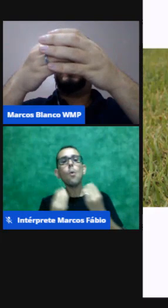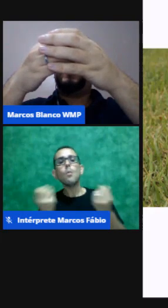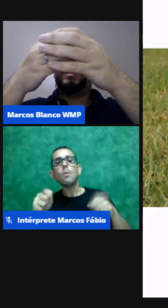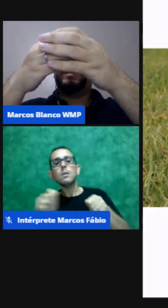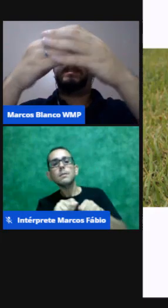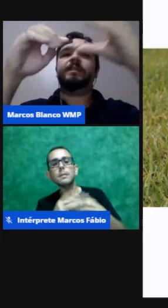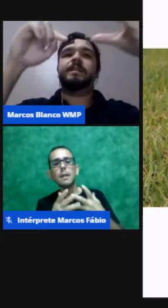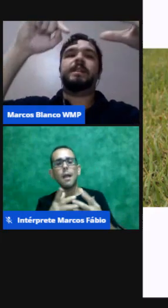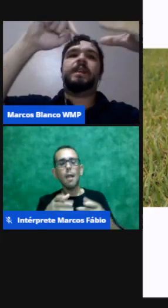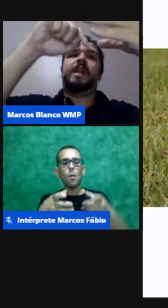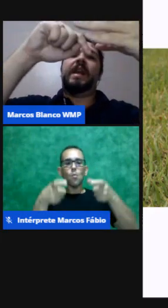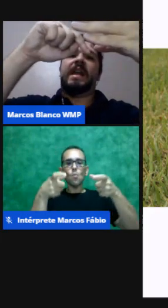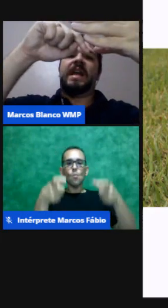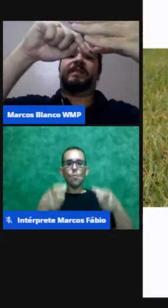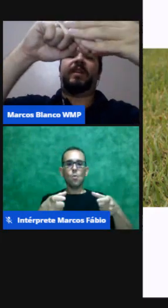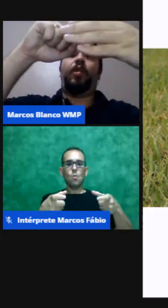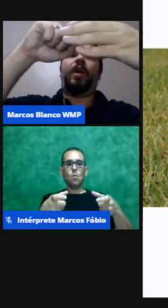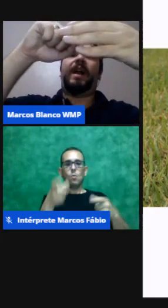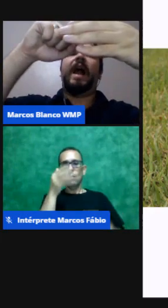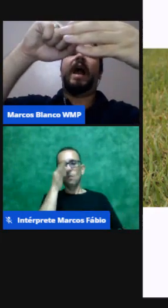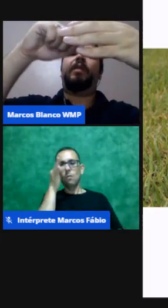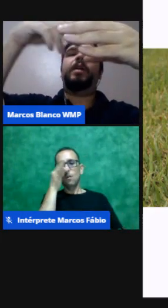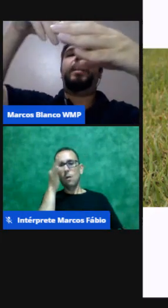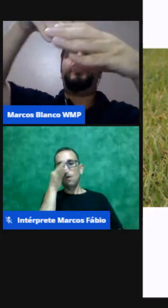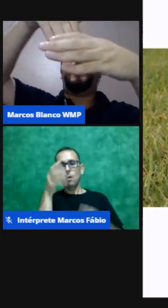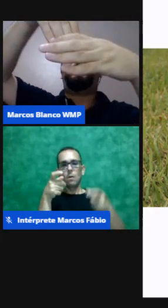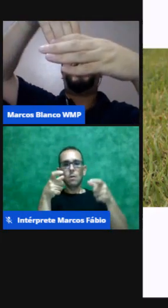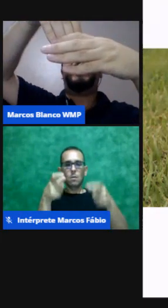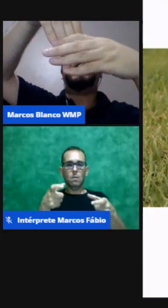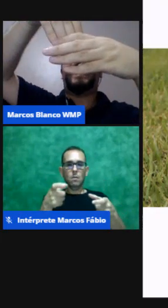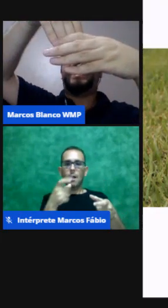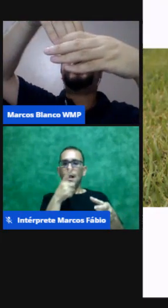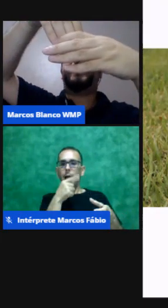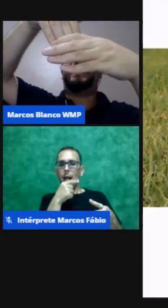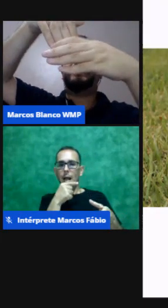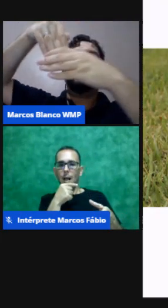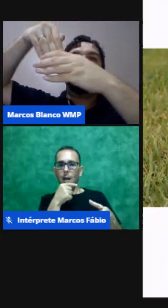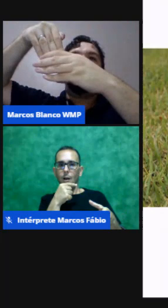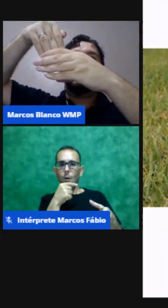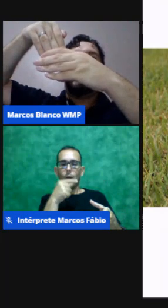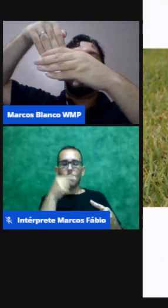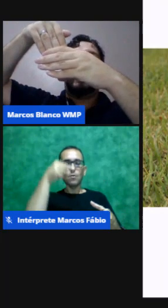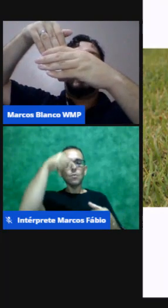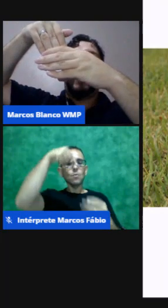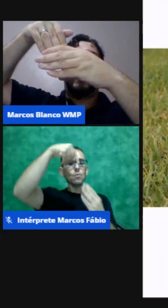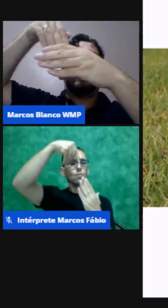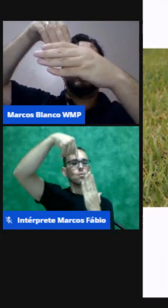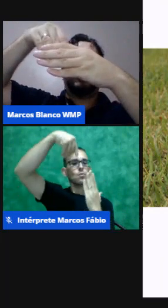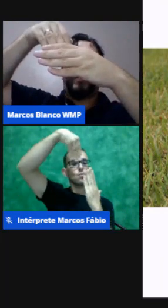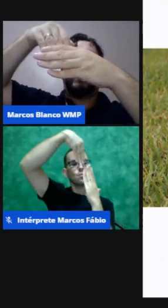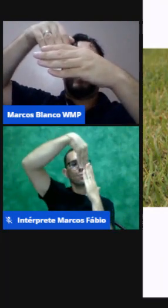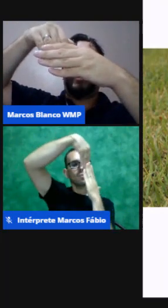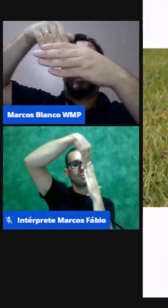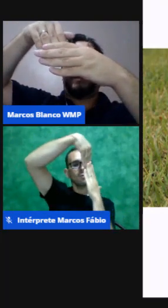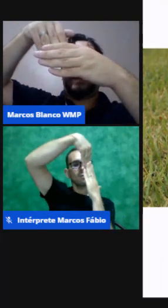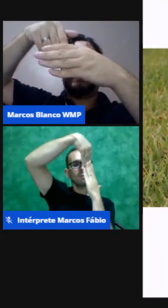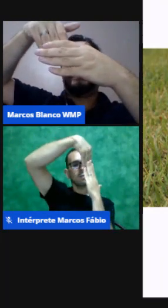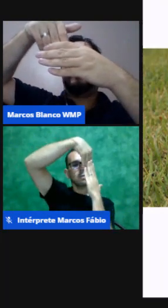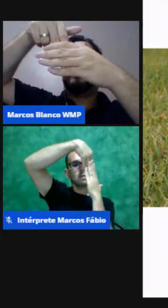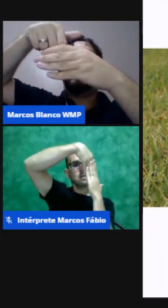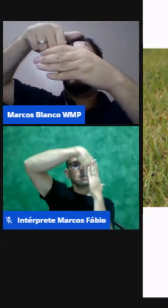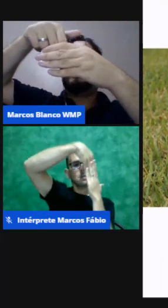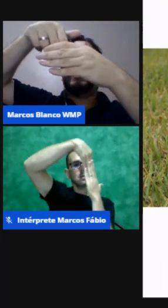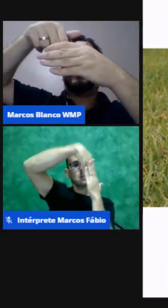fosse um pote de violeta, você coloca a água e uma paleta áspera de madeira,